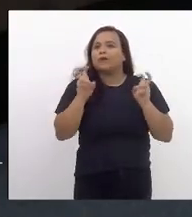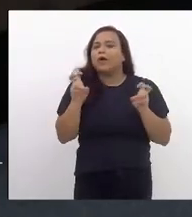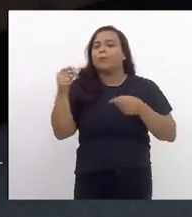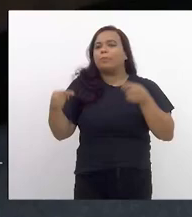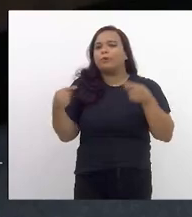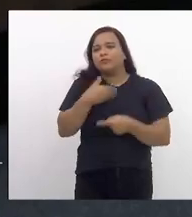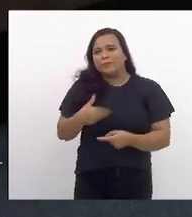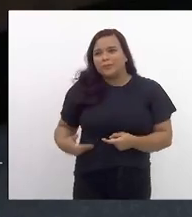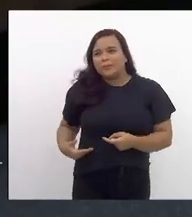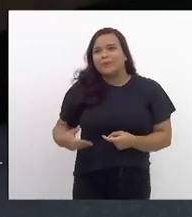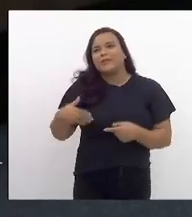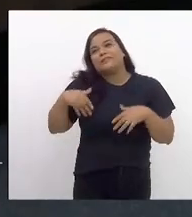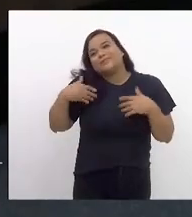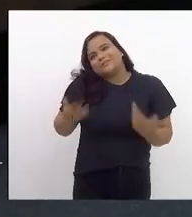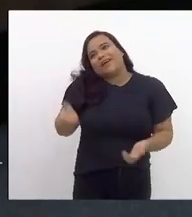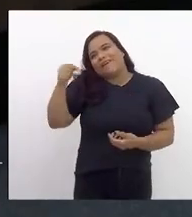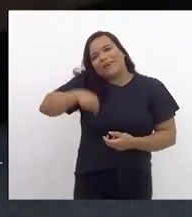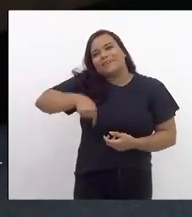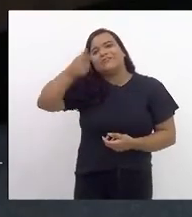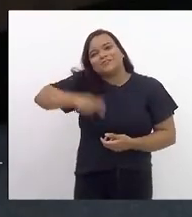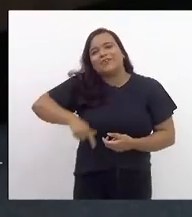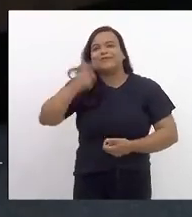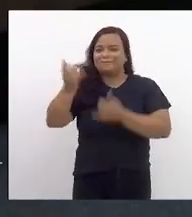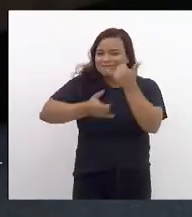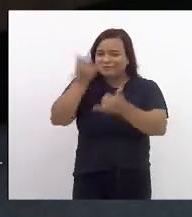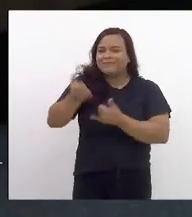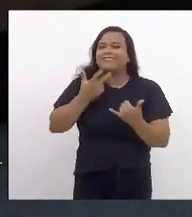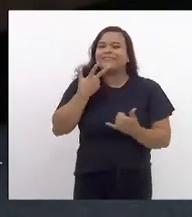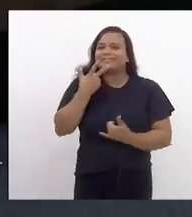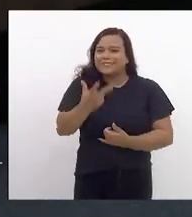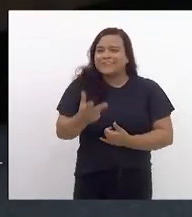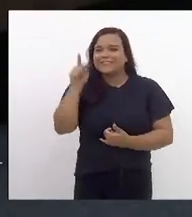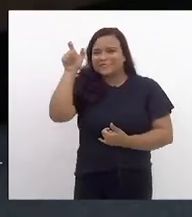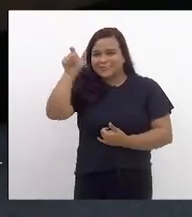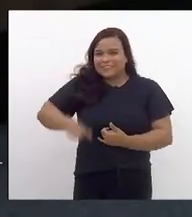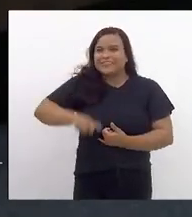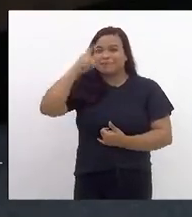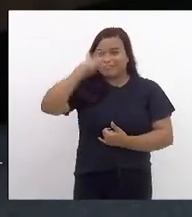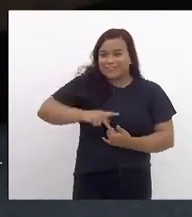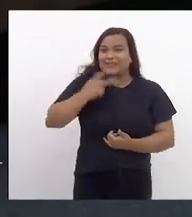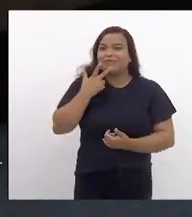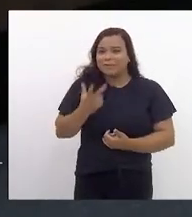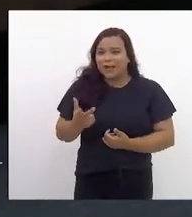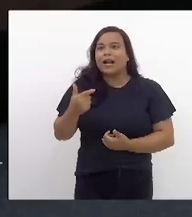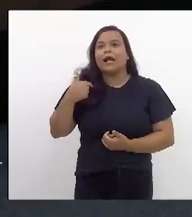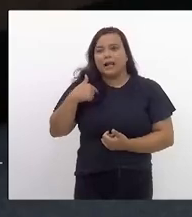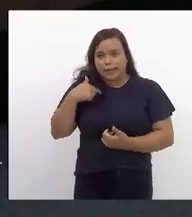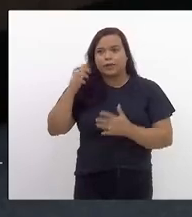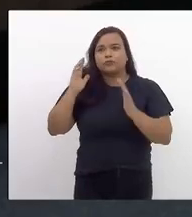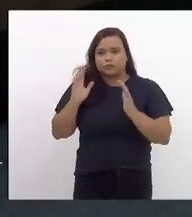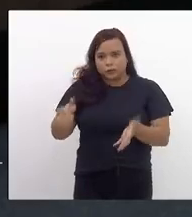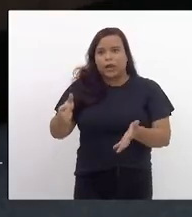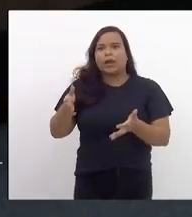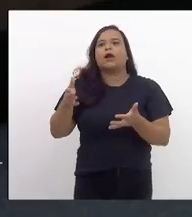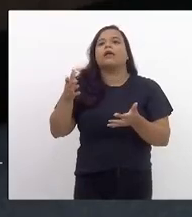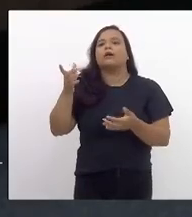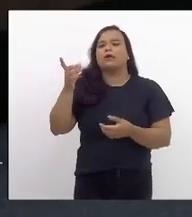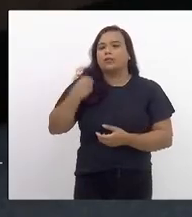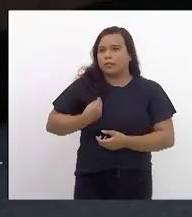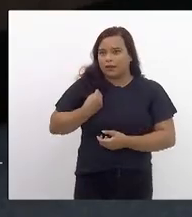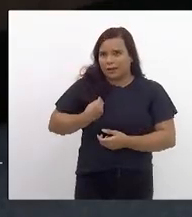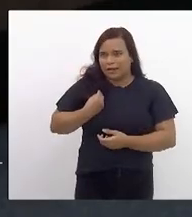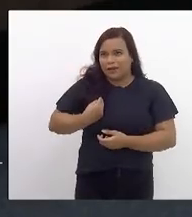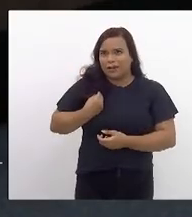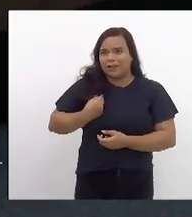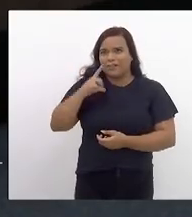E então, aqui, já ressaltando a brincadeira do senhor presidente, eu estive ausente nos últimos